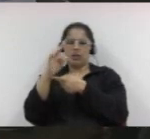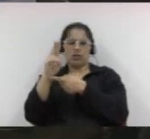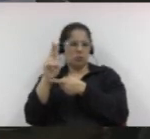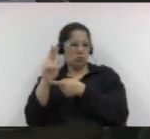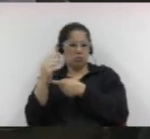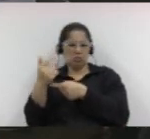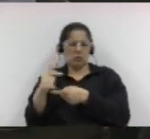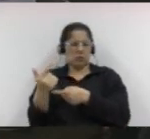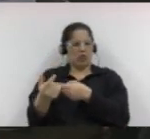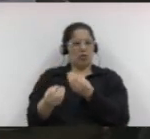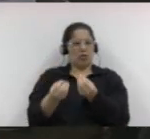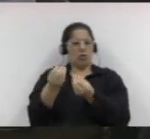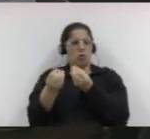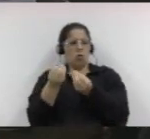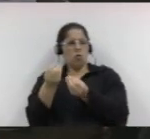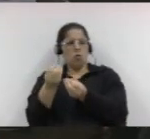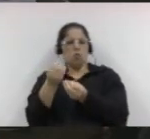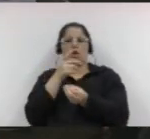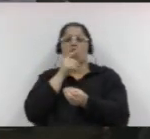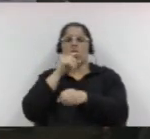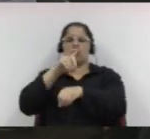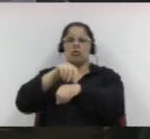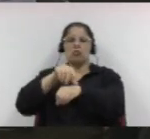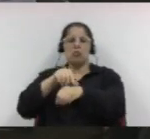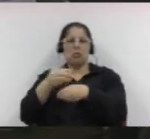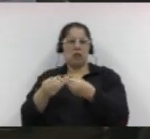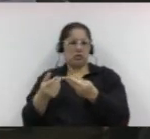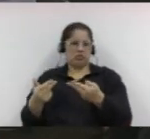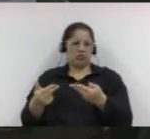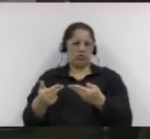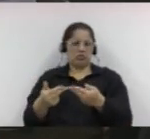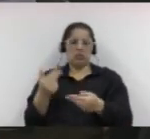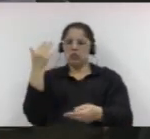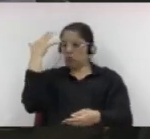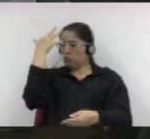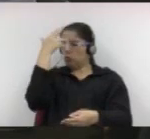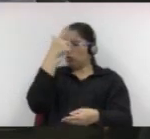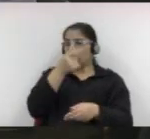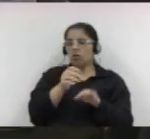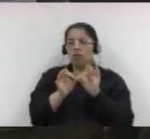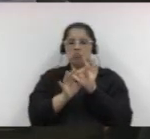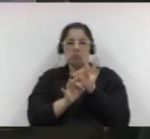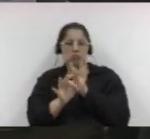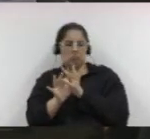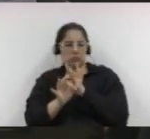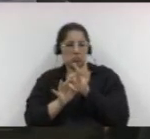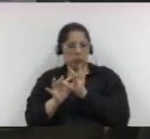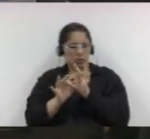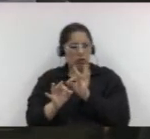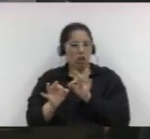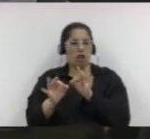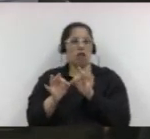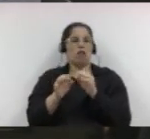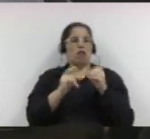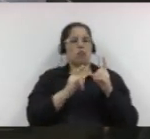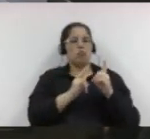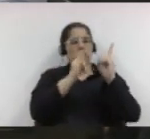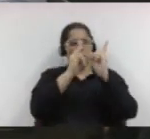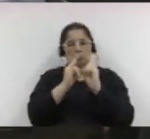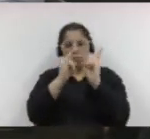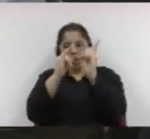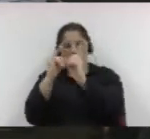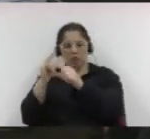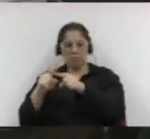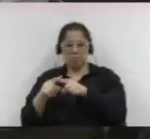eu acho muito bom que regulariza a chácara. É lindo, é maravilhoso ter uma organização, ter ali seus condomínios, tudo